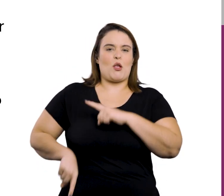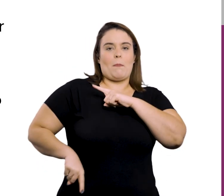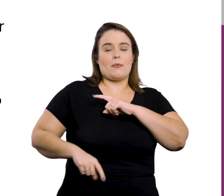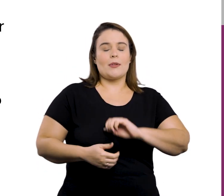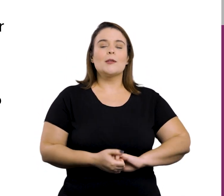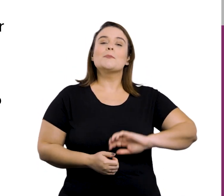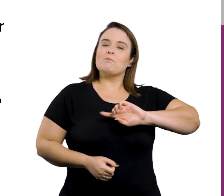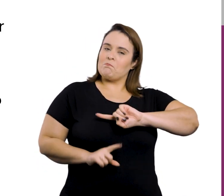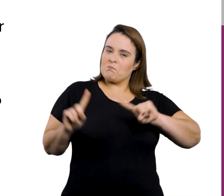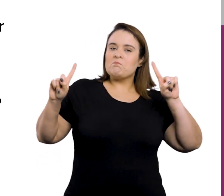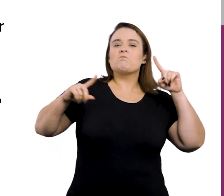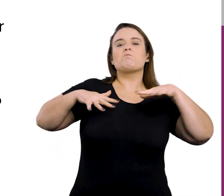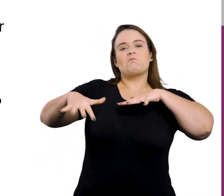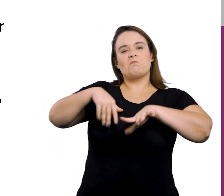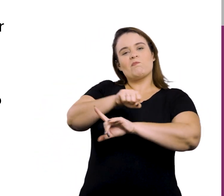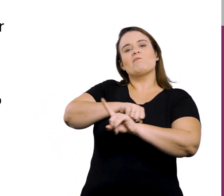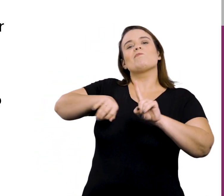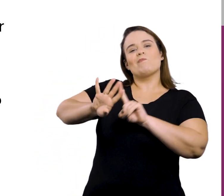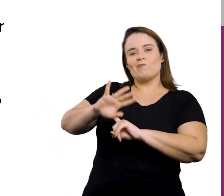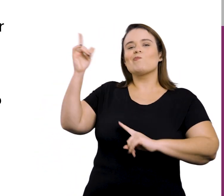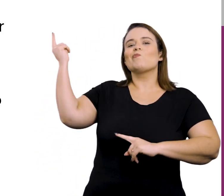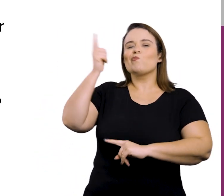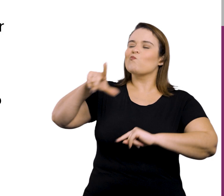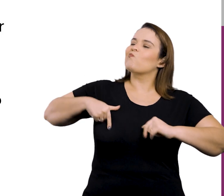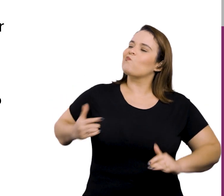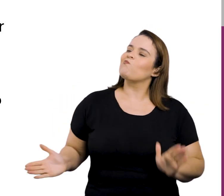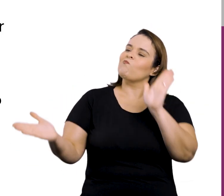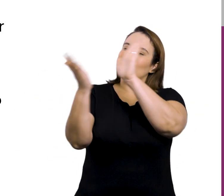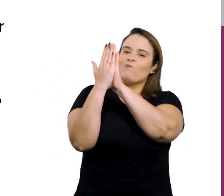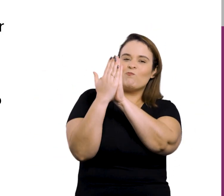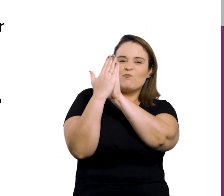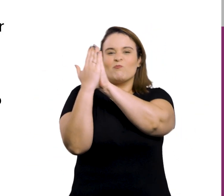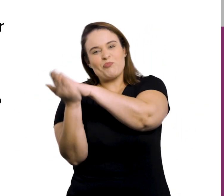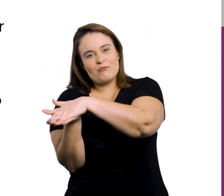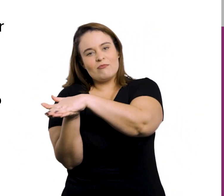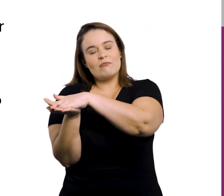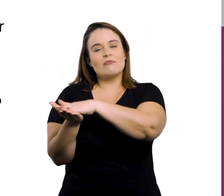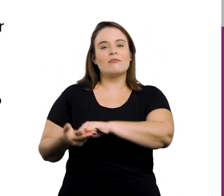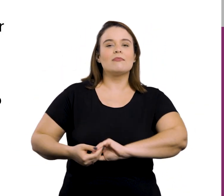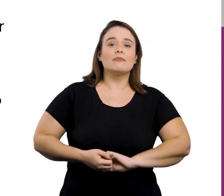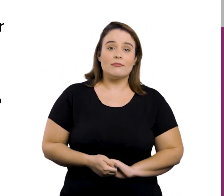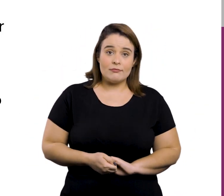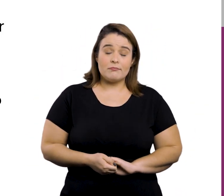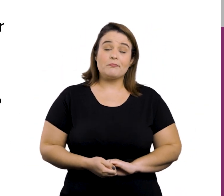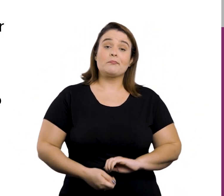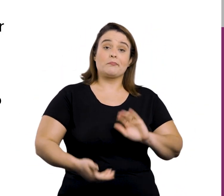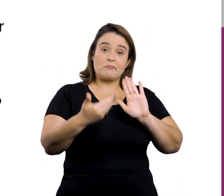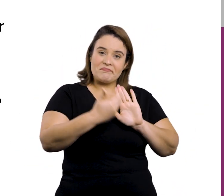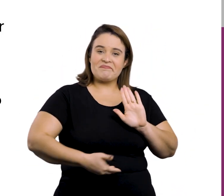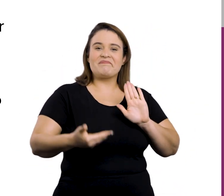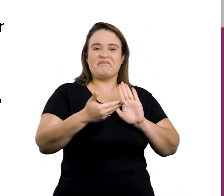os movimentos sociais conseguiram reverter e derrubar o veto no parlamento. Esta medida traz, obviamente,